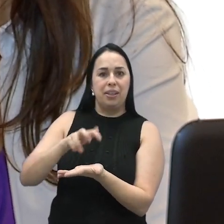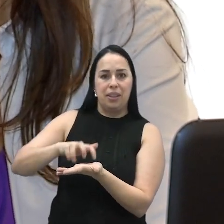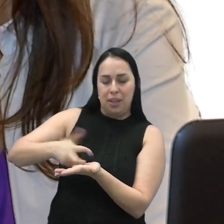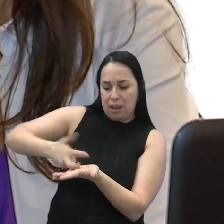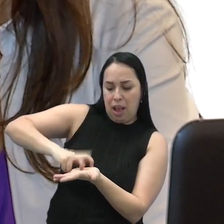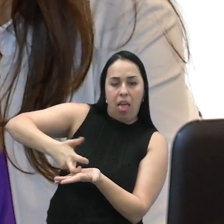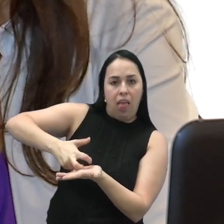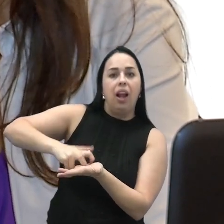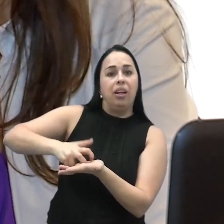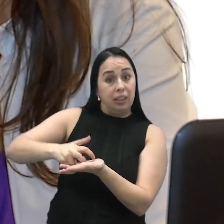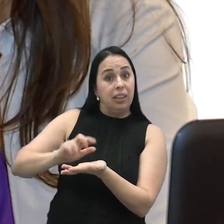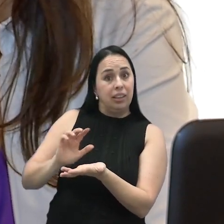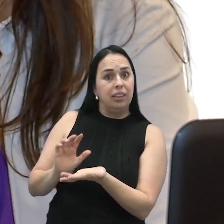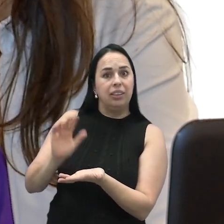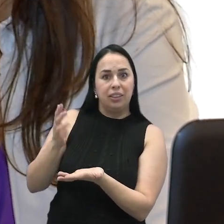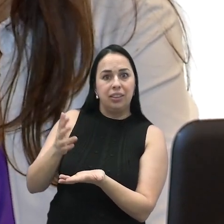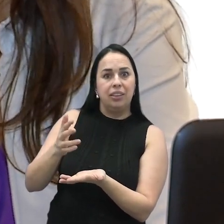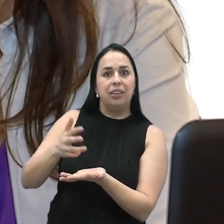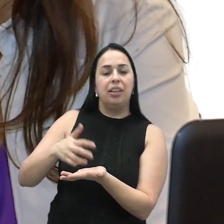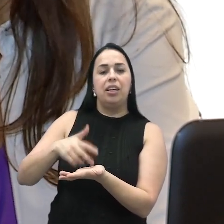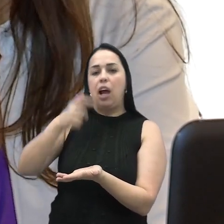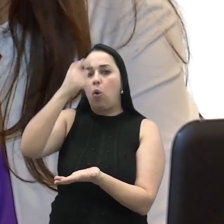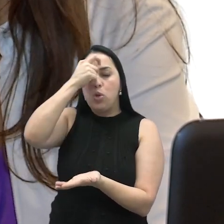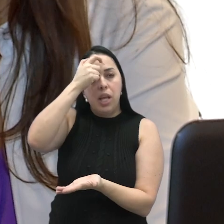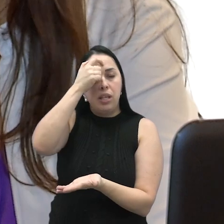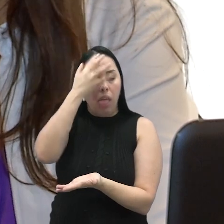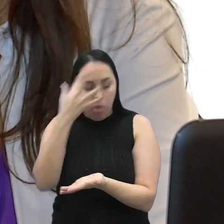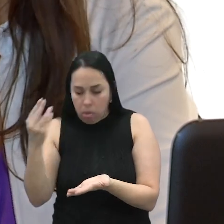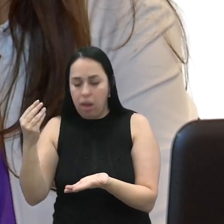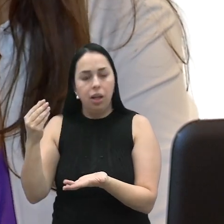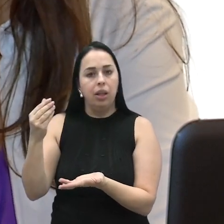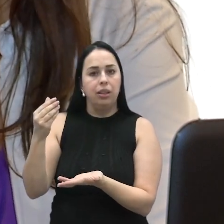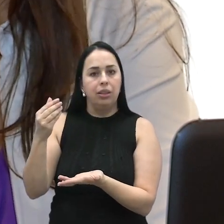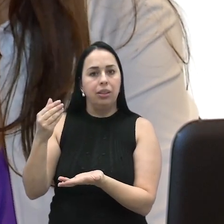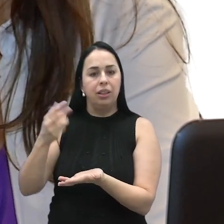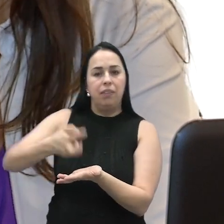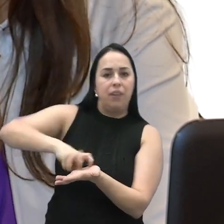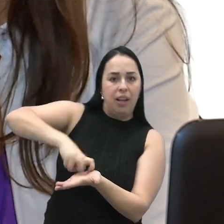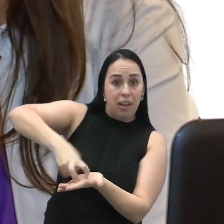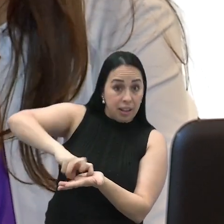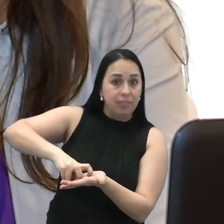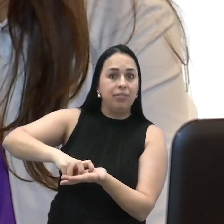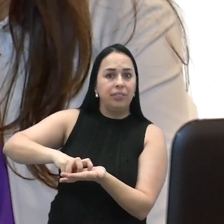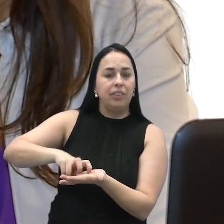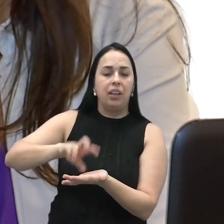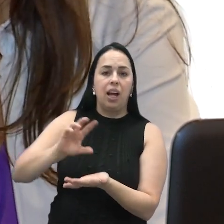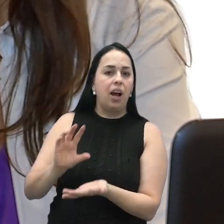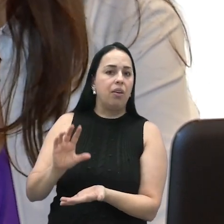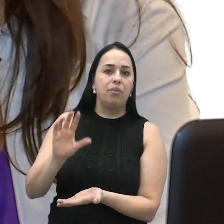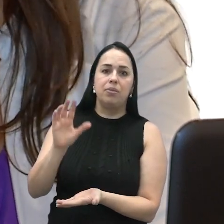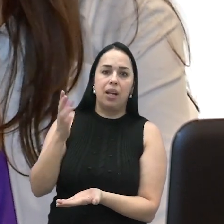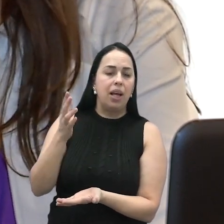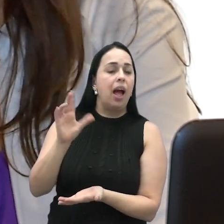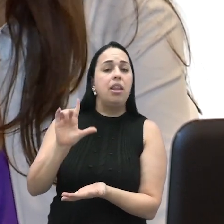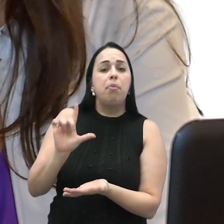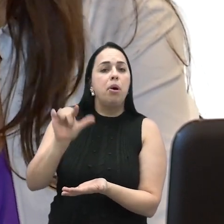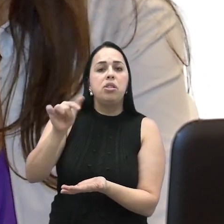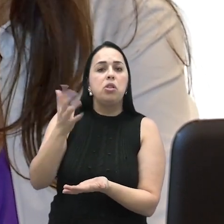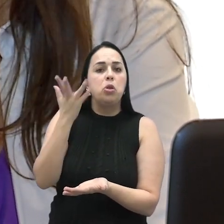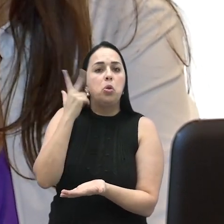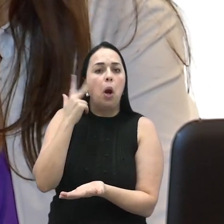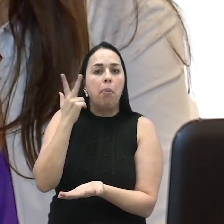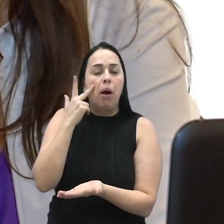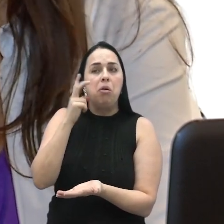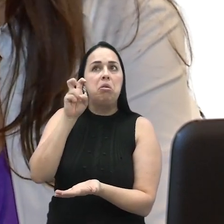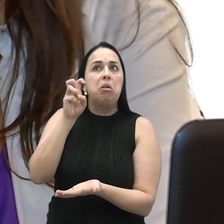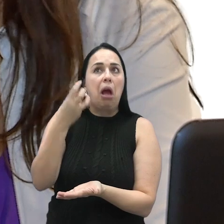é a crise tônico-clônica, que o paciente perde a consciência e se debate, ela costuma se resolver